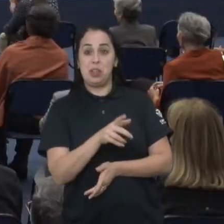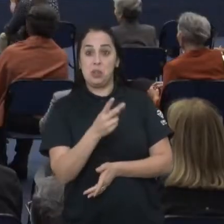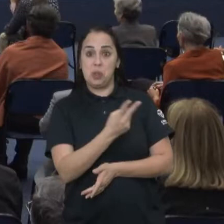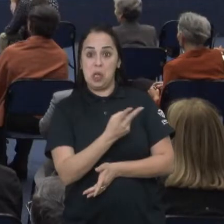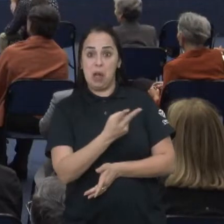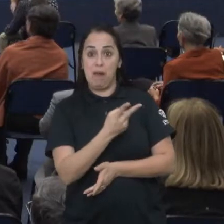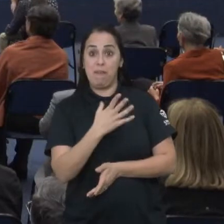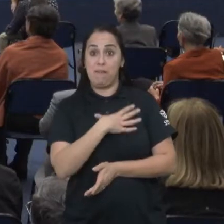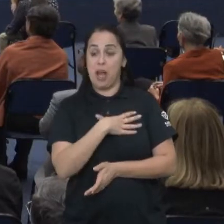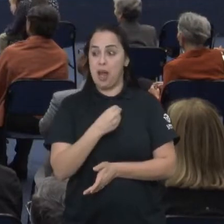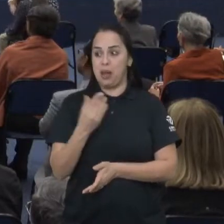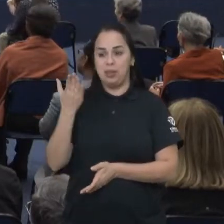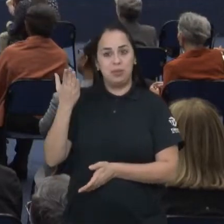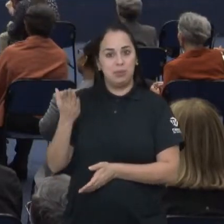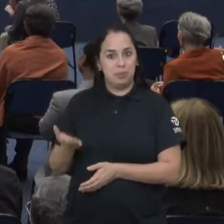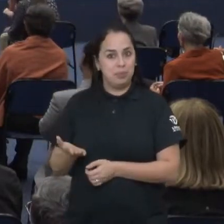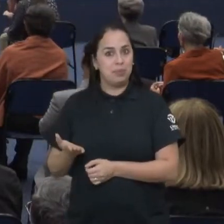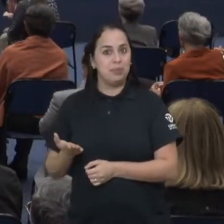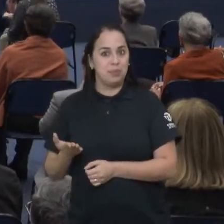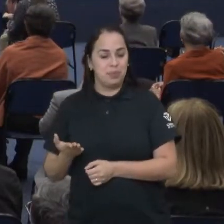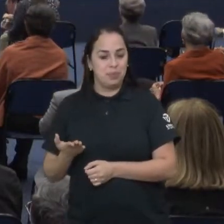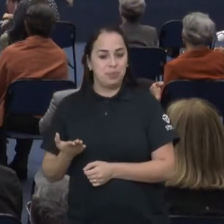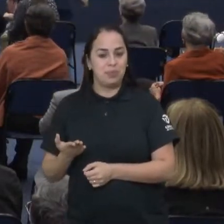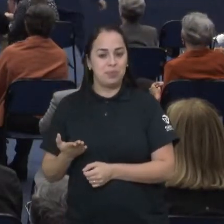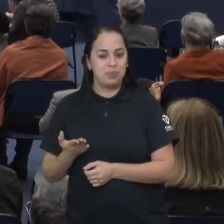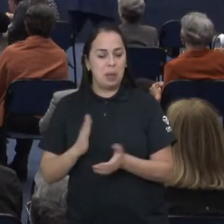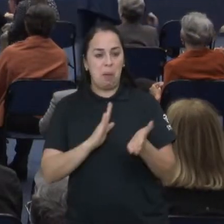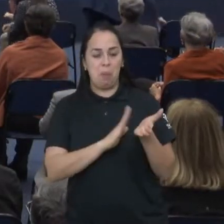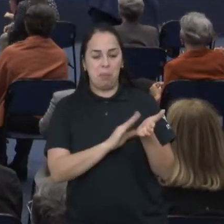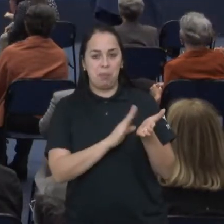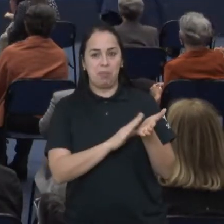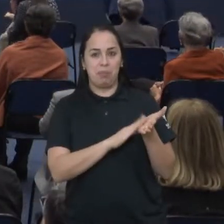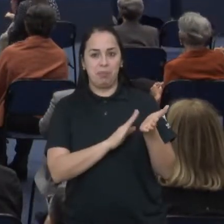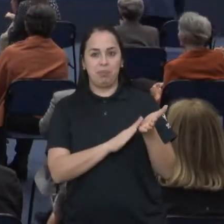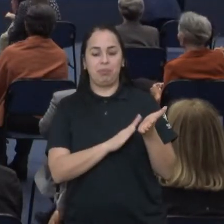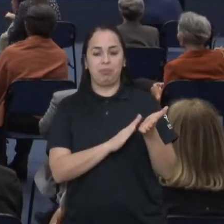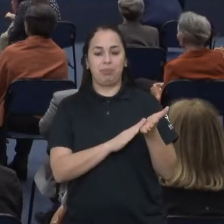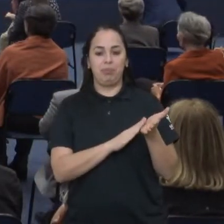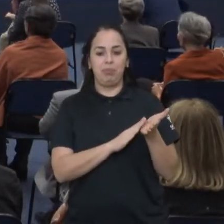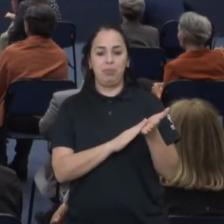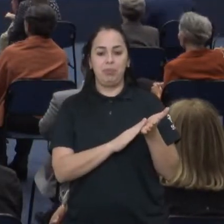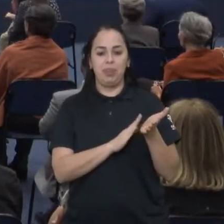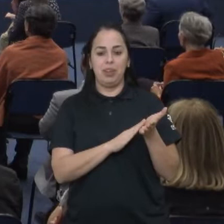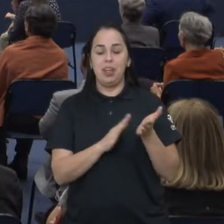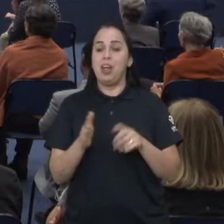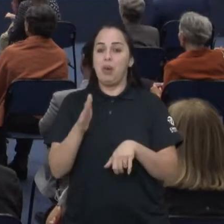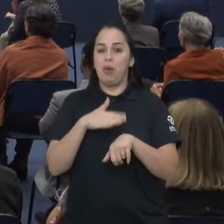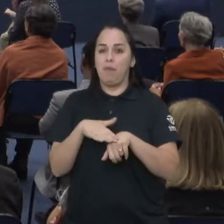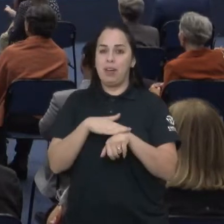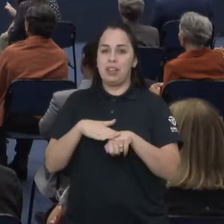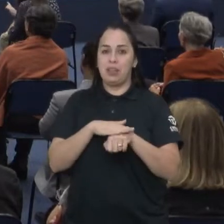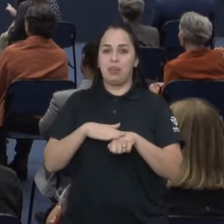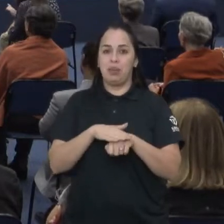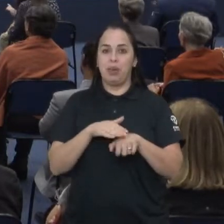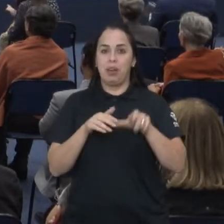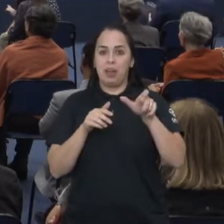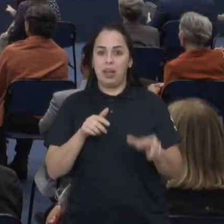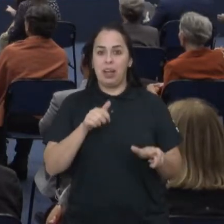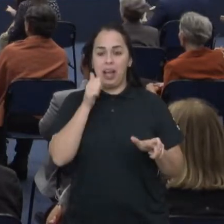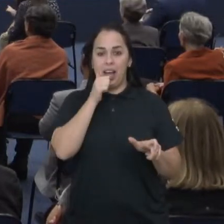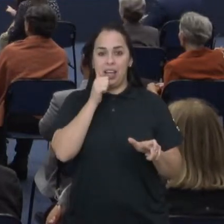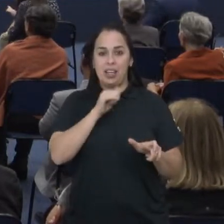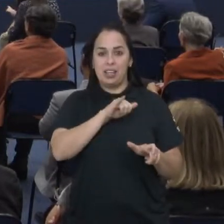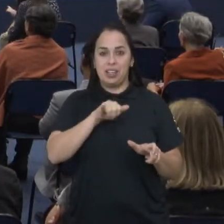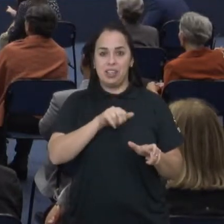são filhos. E eu estava até aqui, eu estava falando com a Janaína, né? Para quem não sabe,